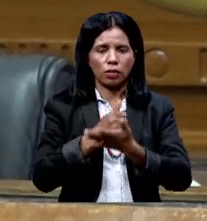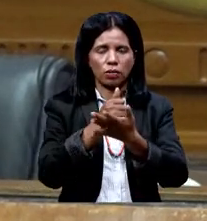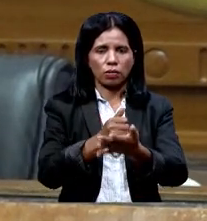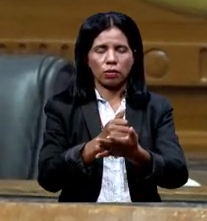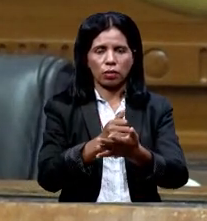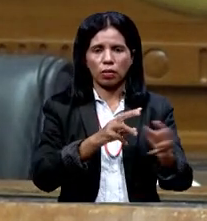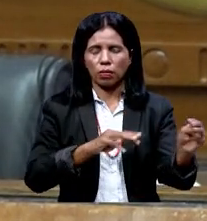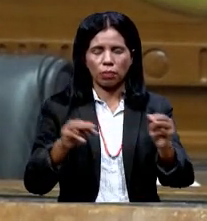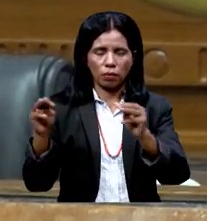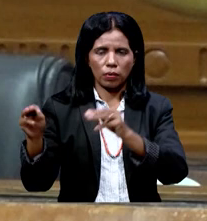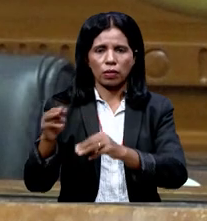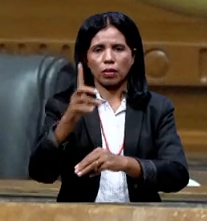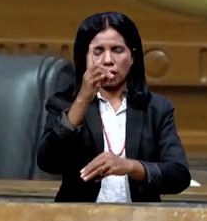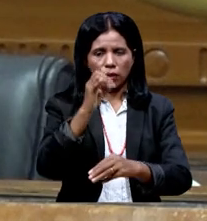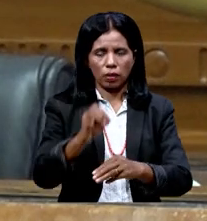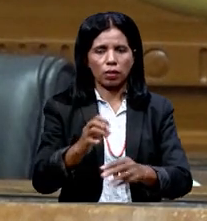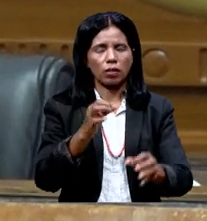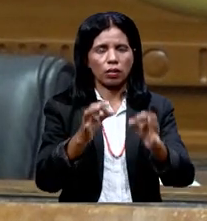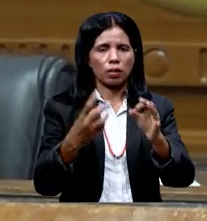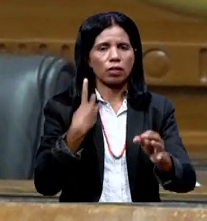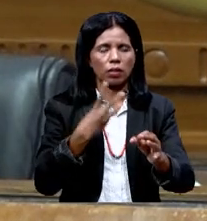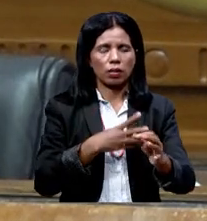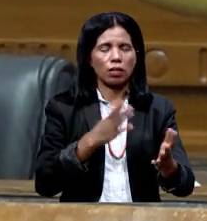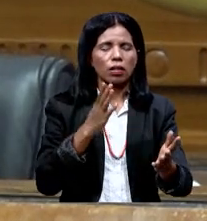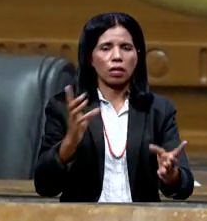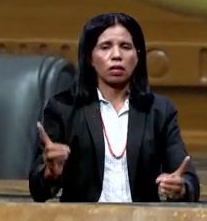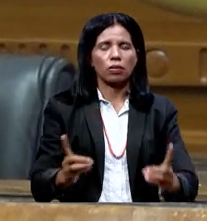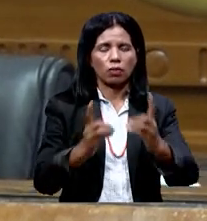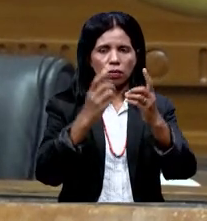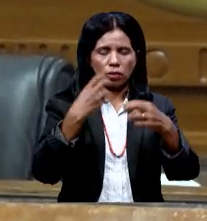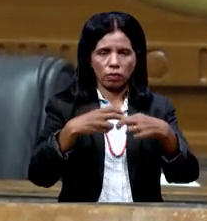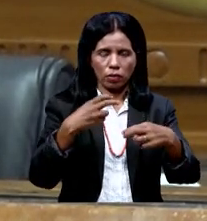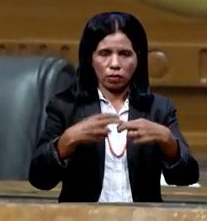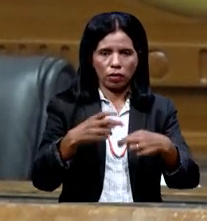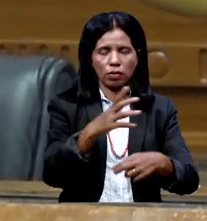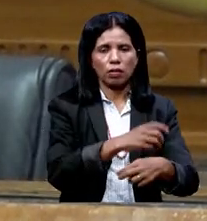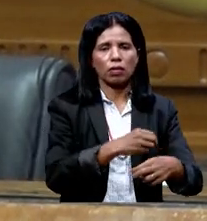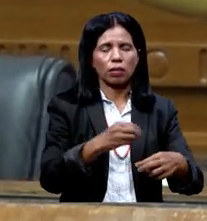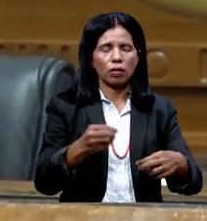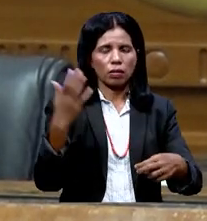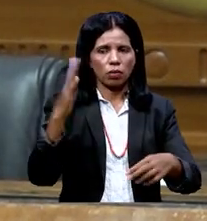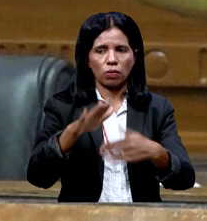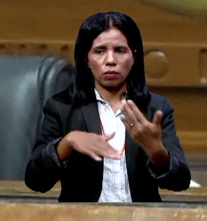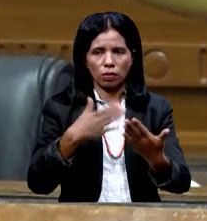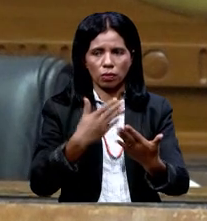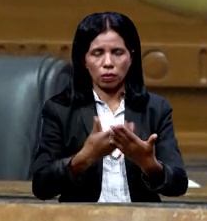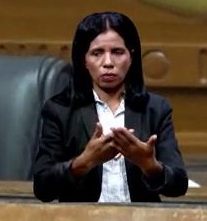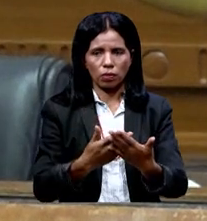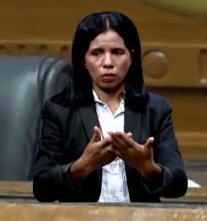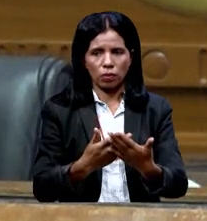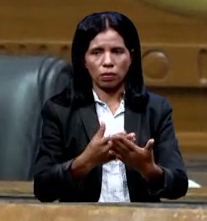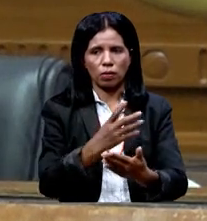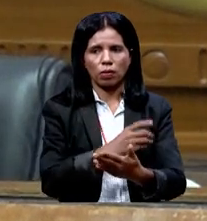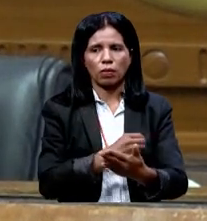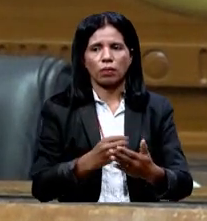ao movimento no capital de Dili quando nós enfrentamos a situação de tráfico em todos os troços